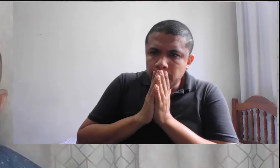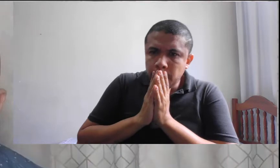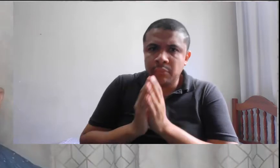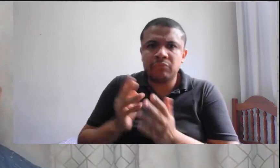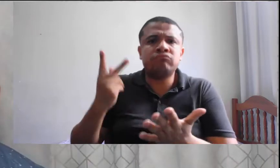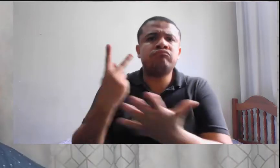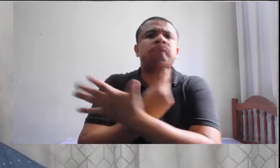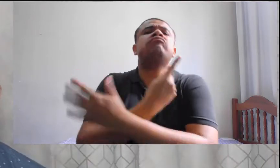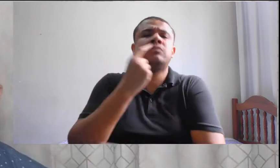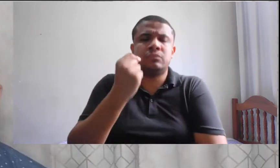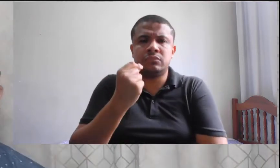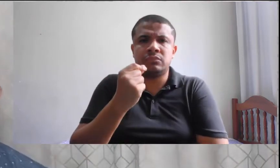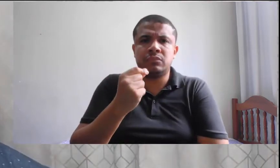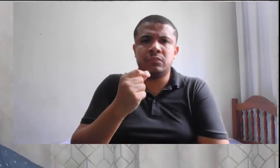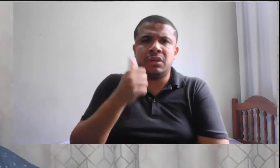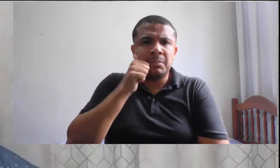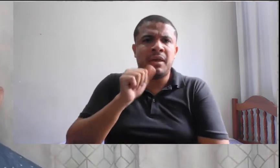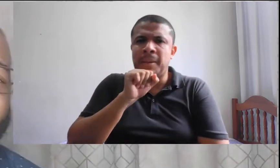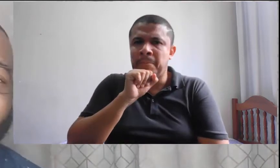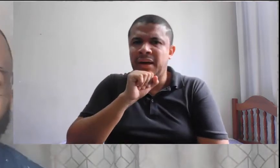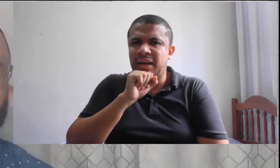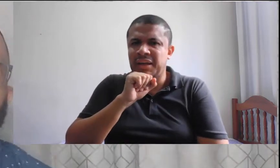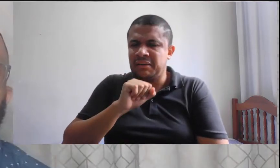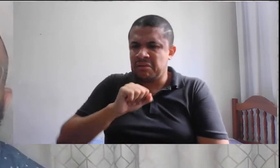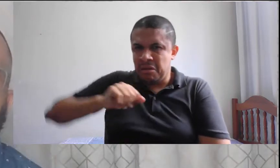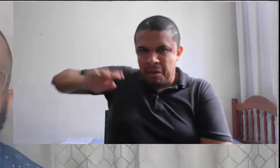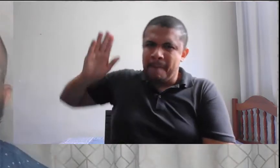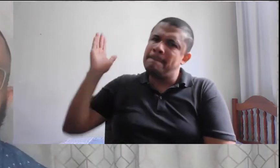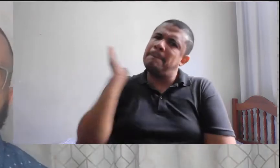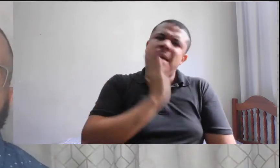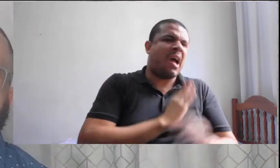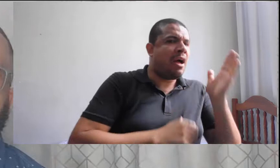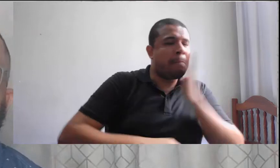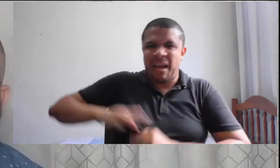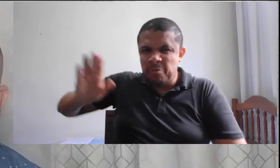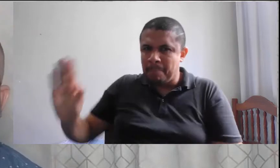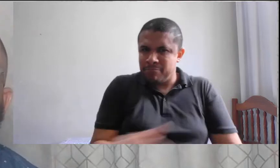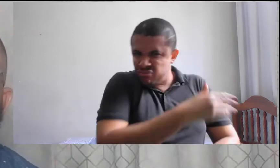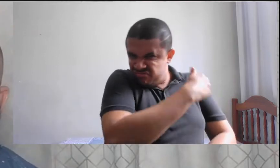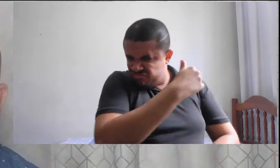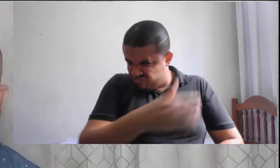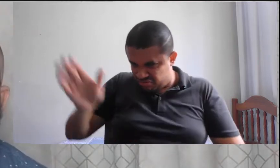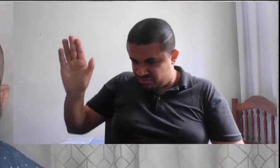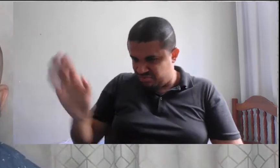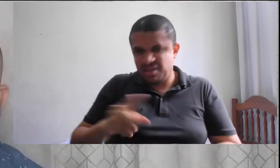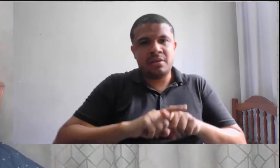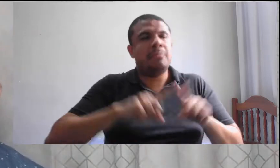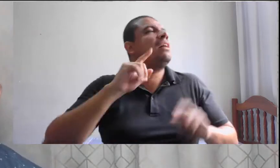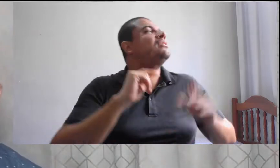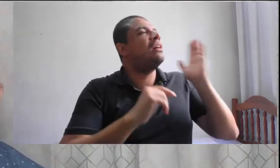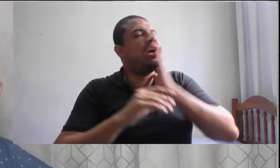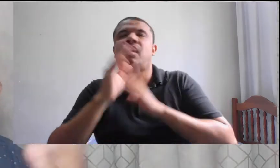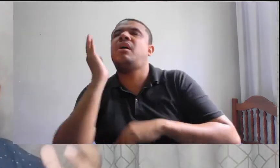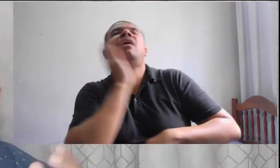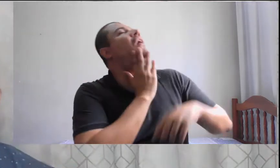primeira atitude que minha mãe teve, minha mãe estapeou a cara do meu pai e bateu nele muito. Só que ele estava bêbado, ele